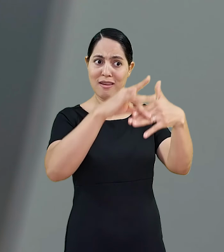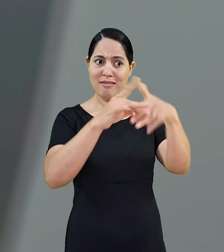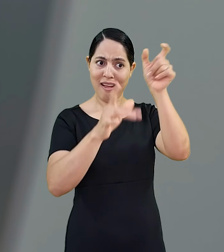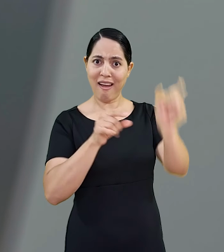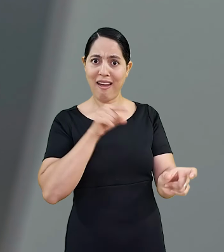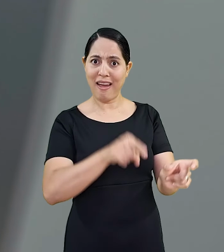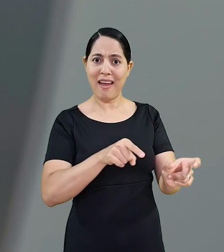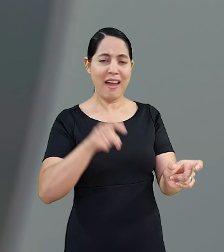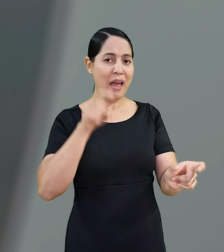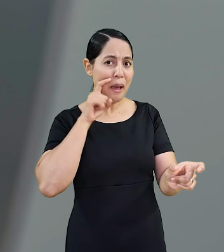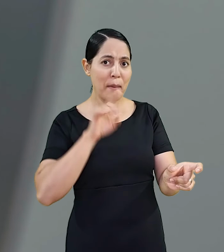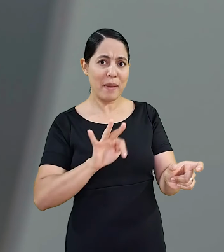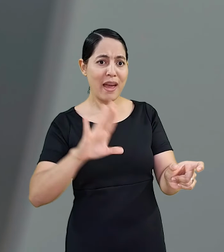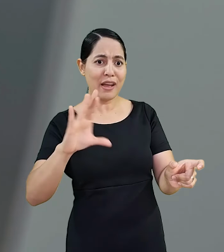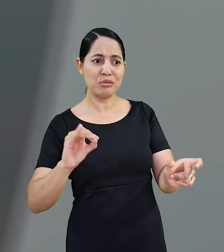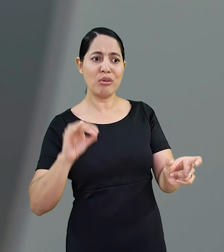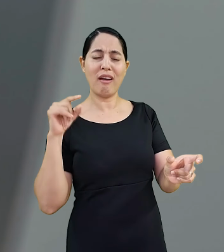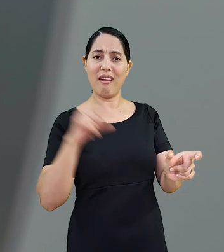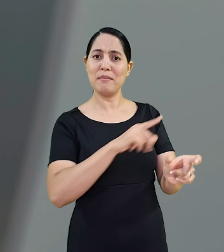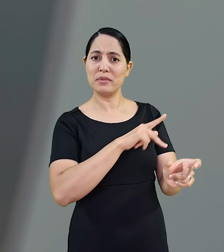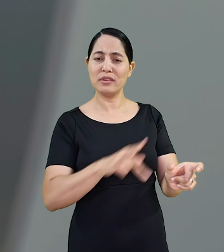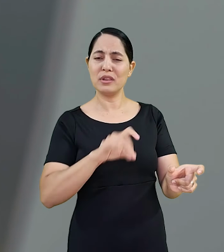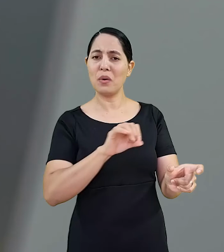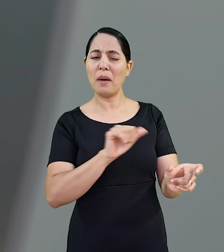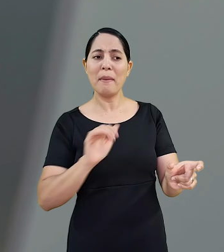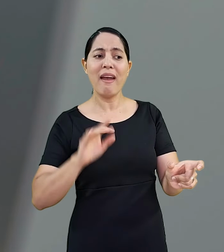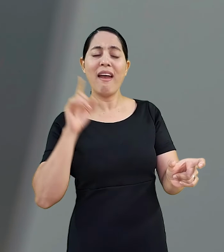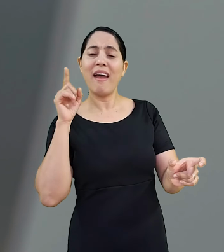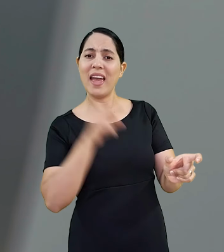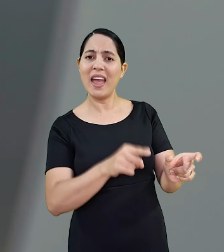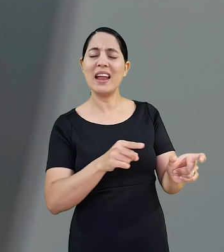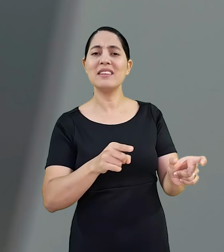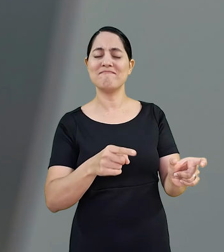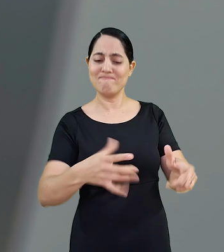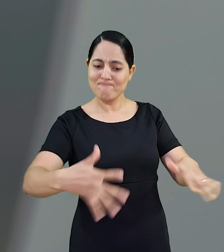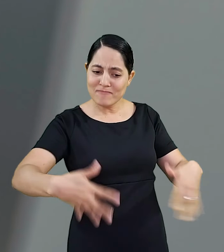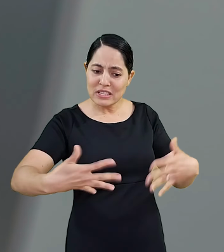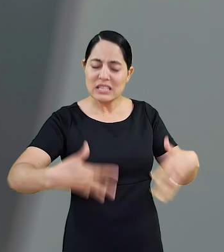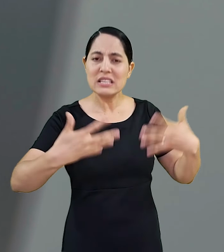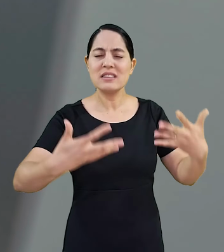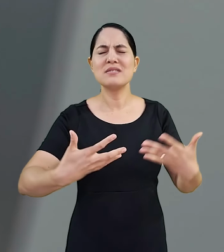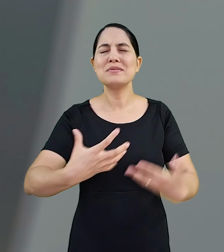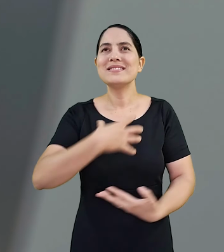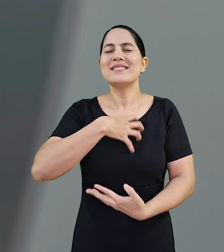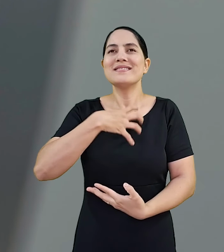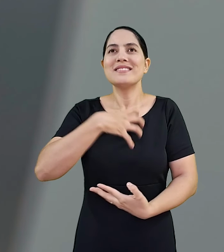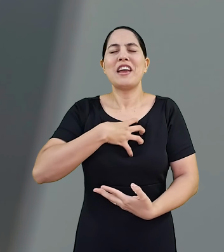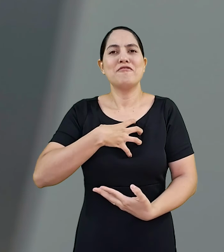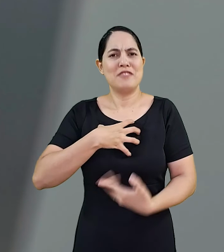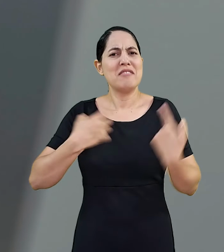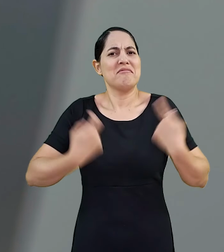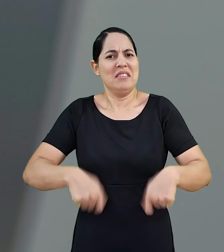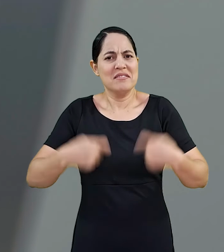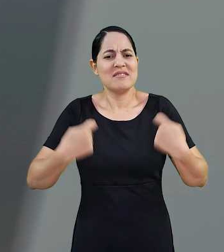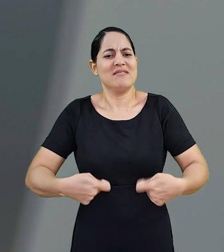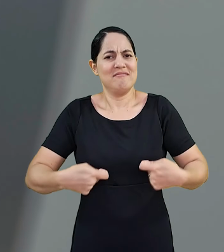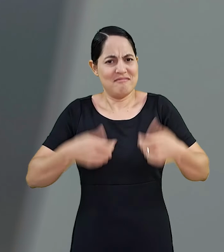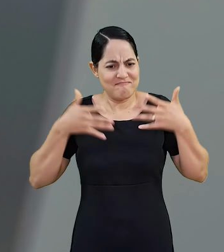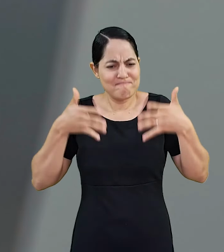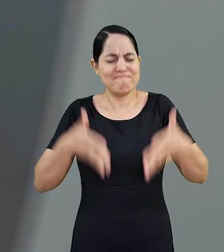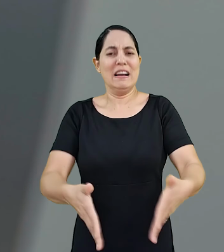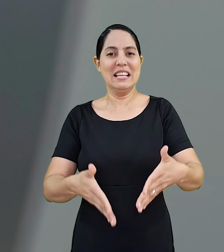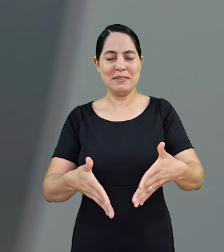que é importante que você ocupe o espaço, você se sente no dever de realmente participar desse espaço.